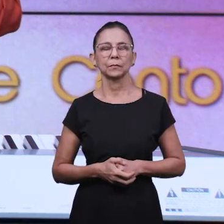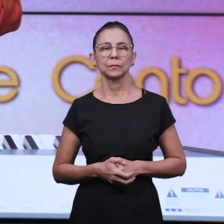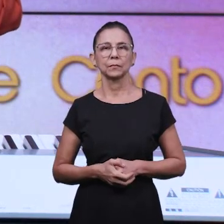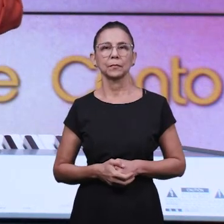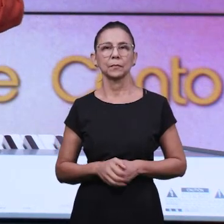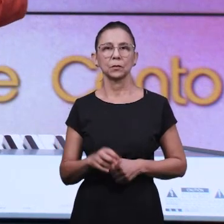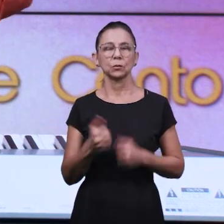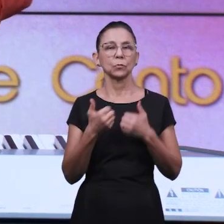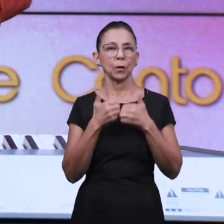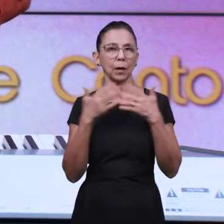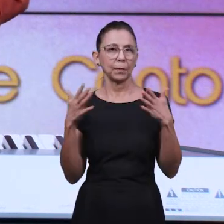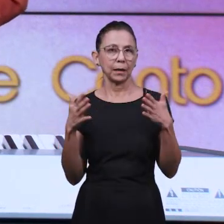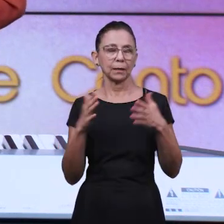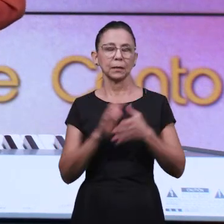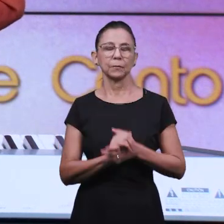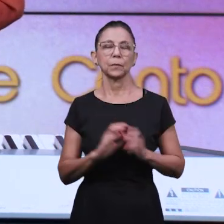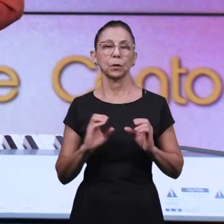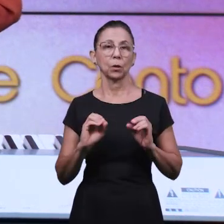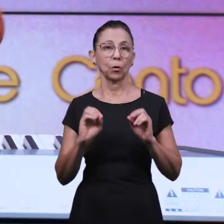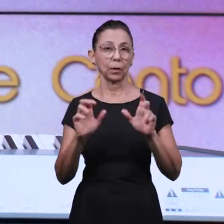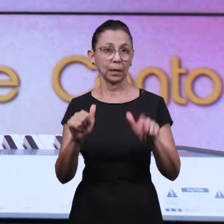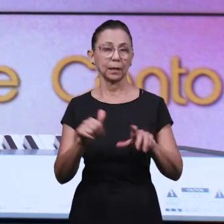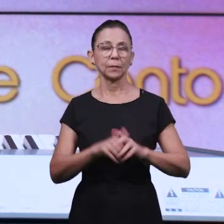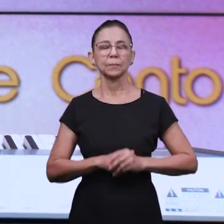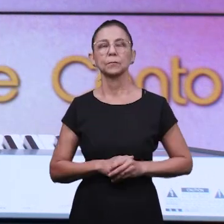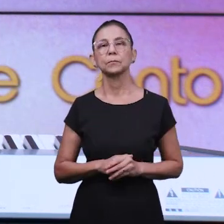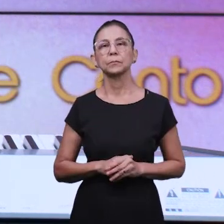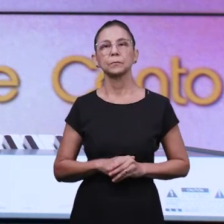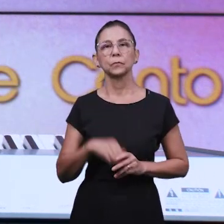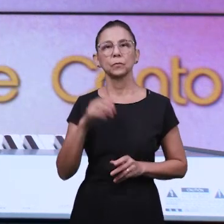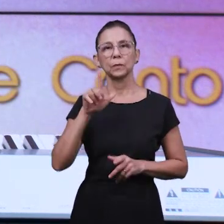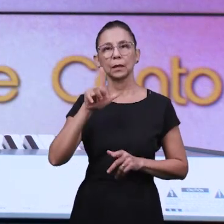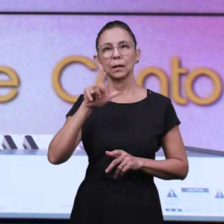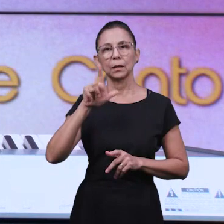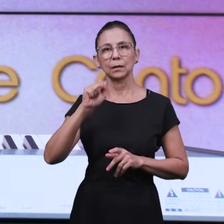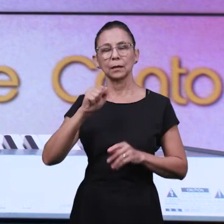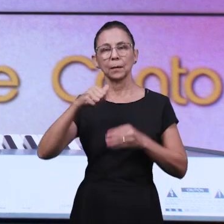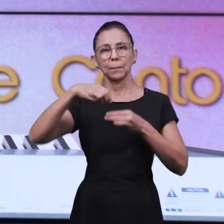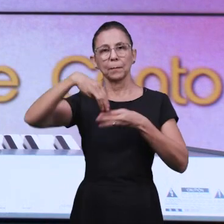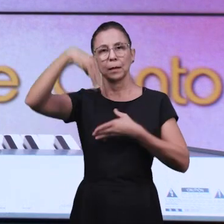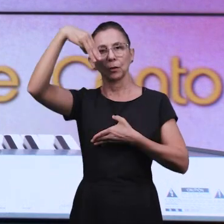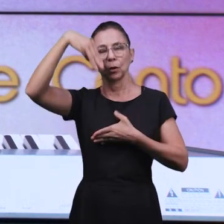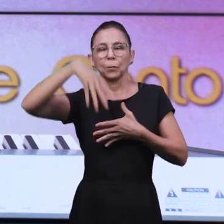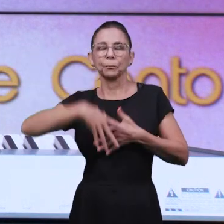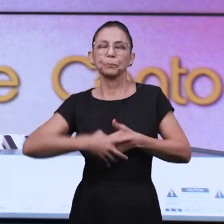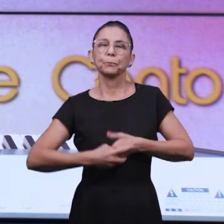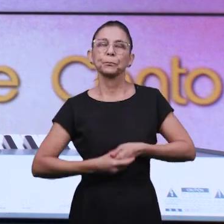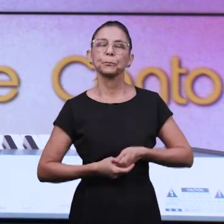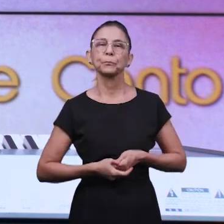permanece aberto, ok? Então, vamos daqui, começando em Lá maior.